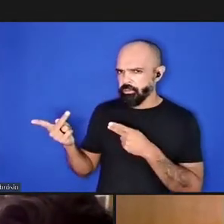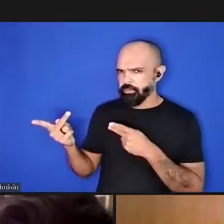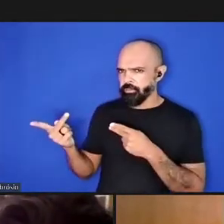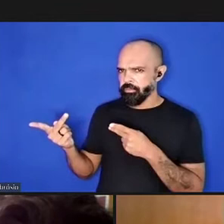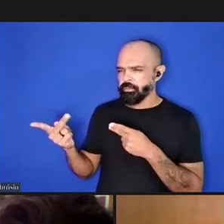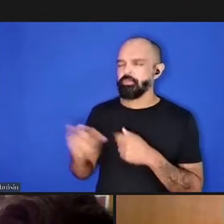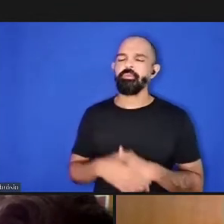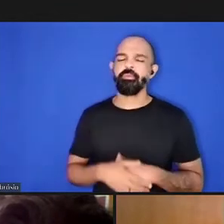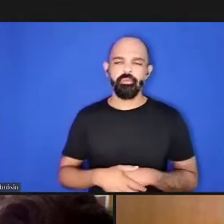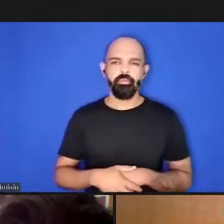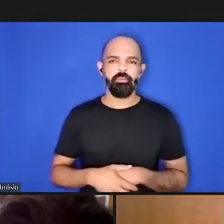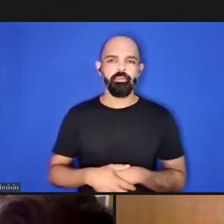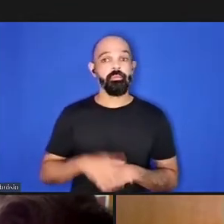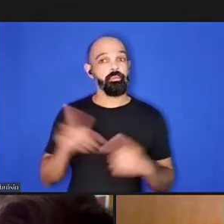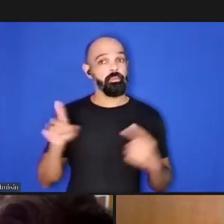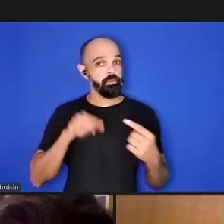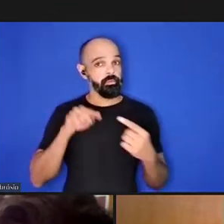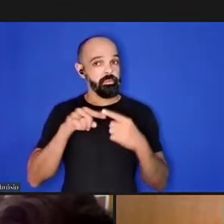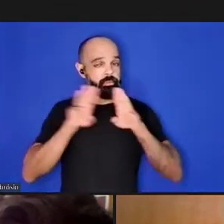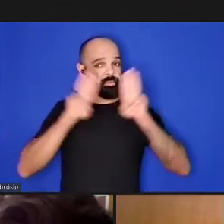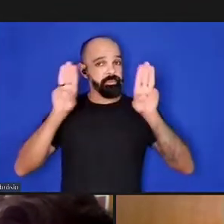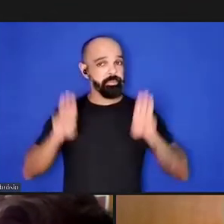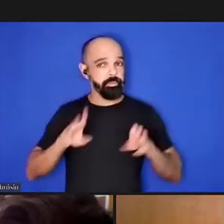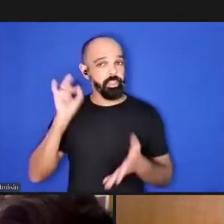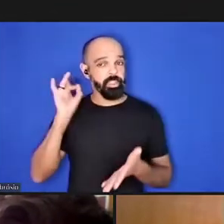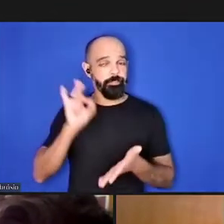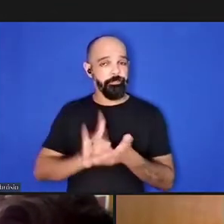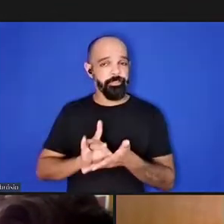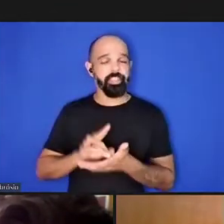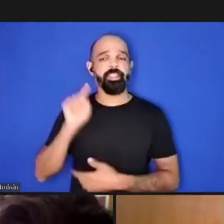O objetivo do museu realmente é